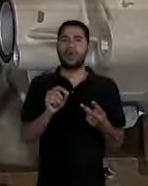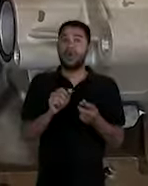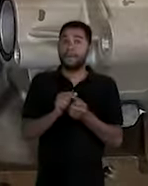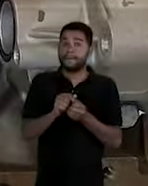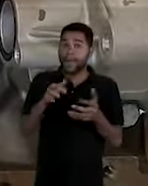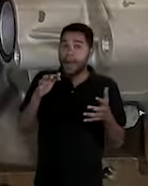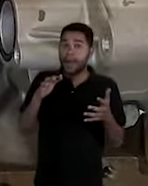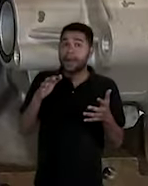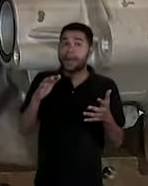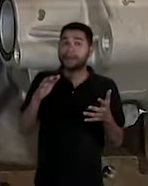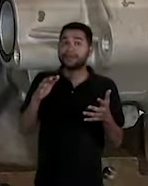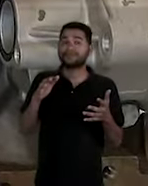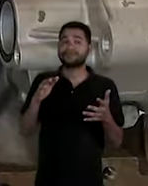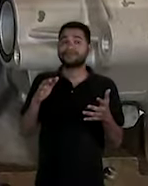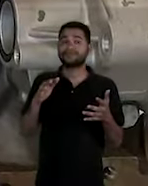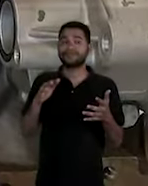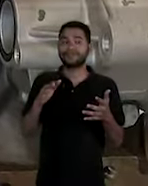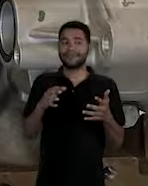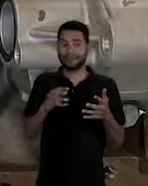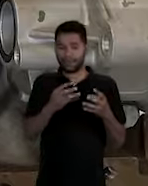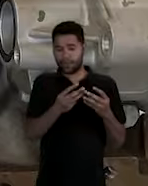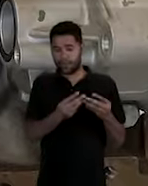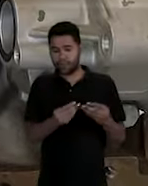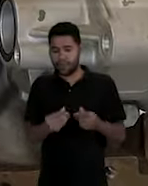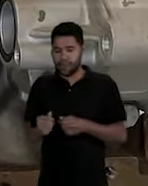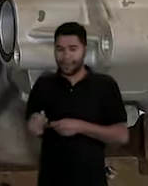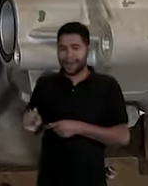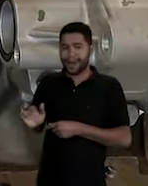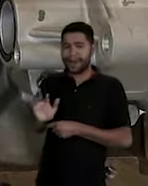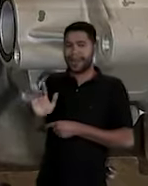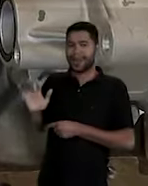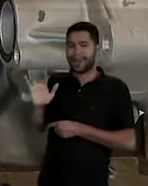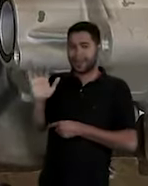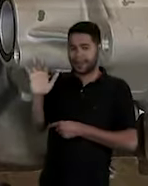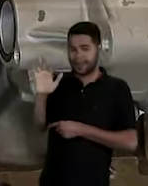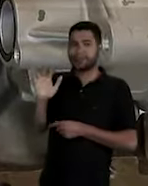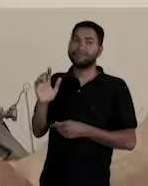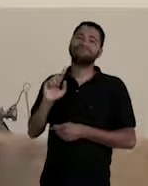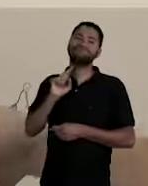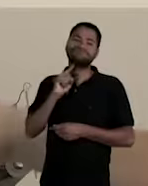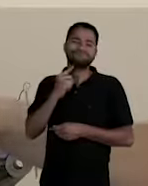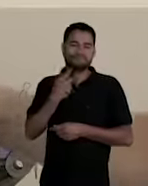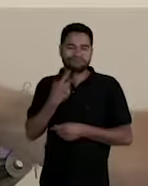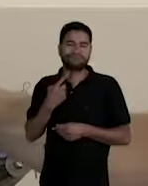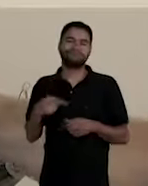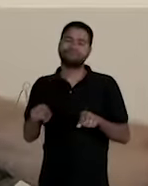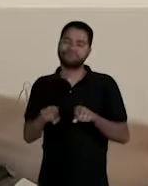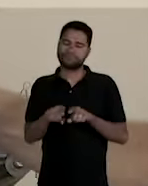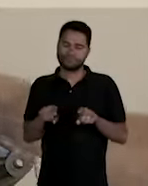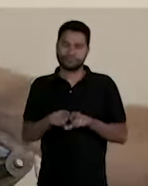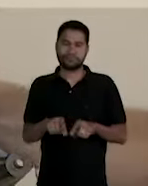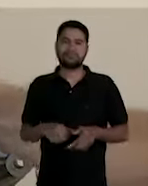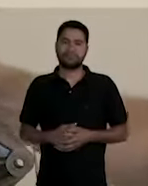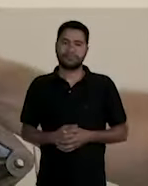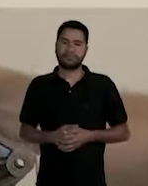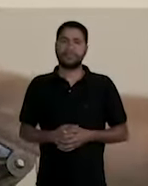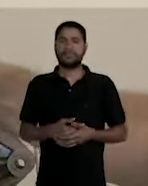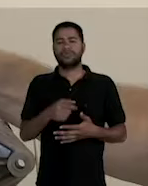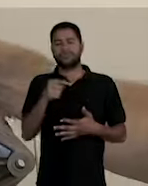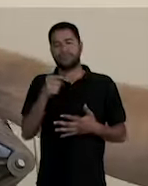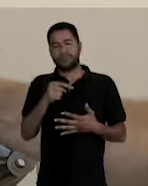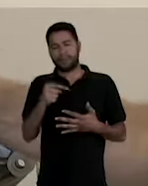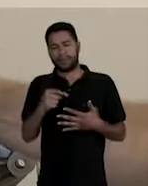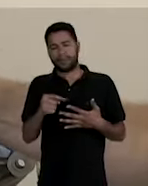explosão, esse resíduo ele é jogado no ambiente. Poluição. Poluição ambiental. Também tem uma série